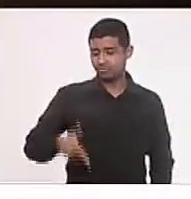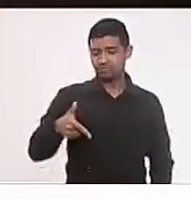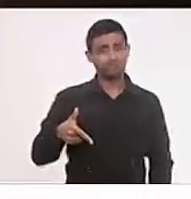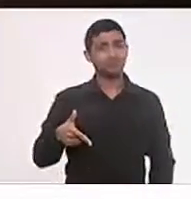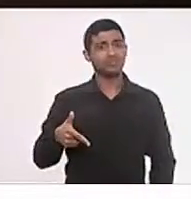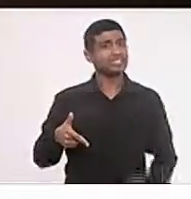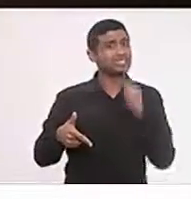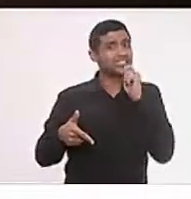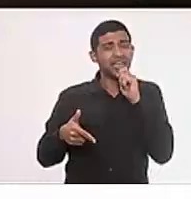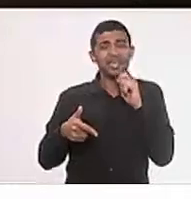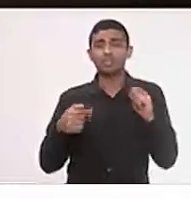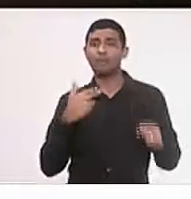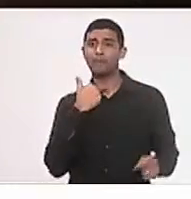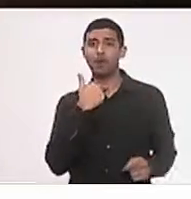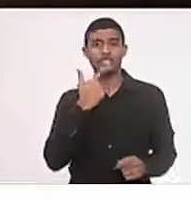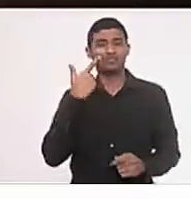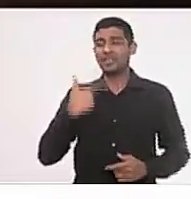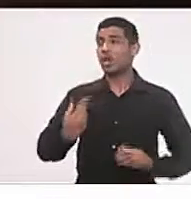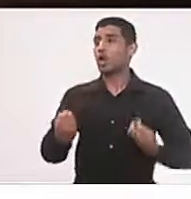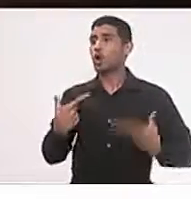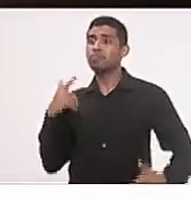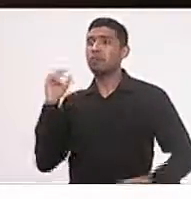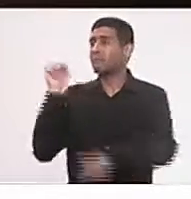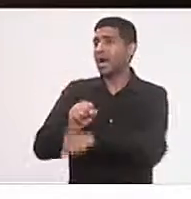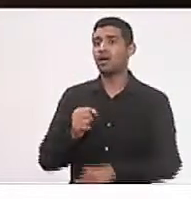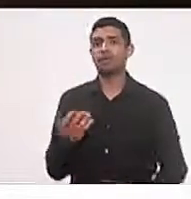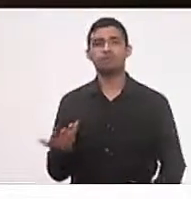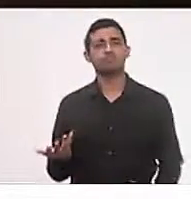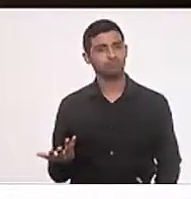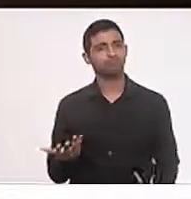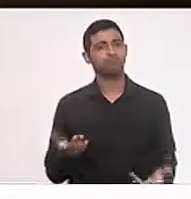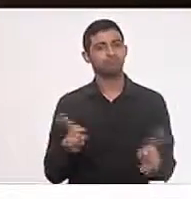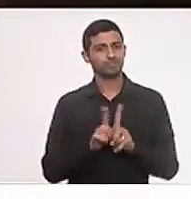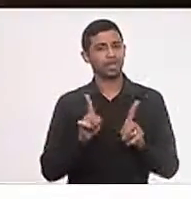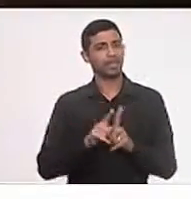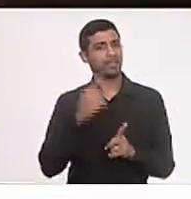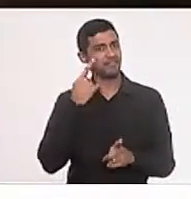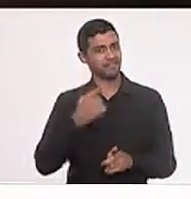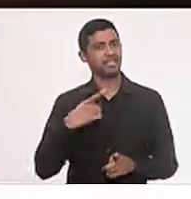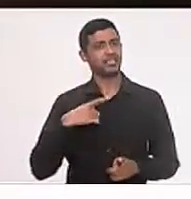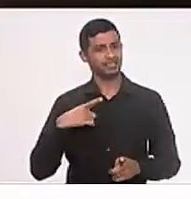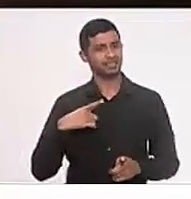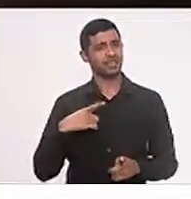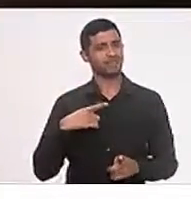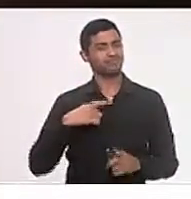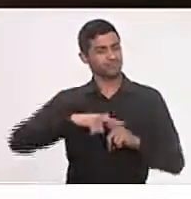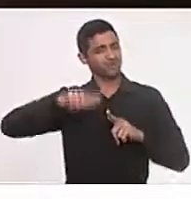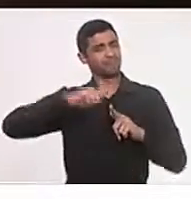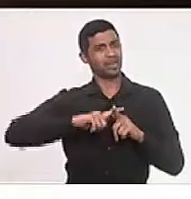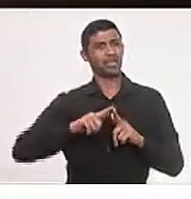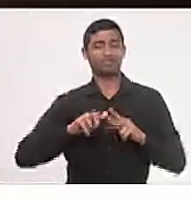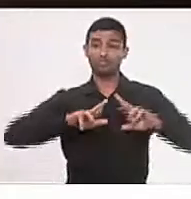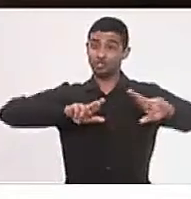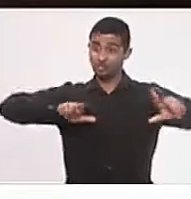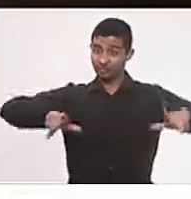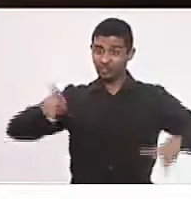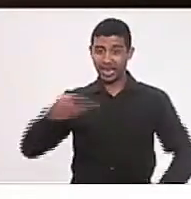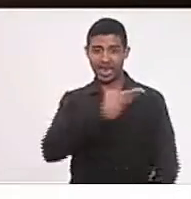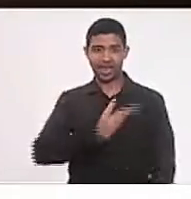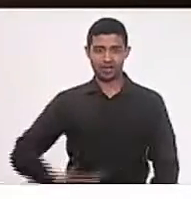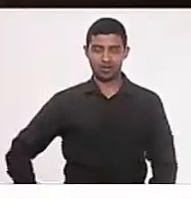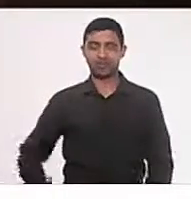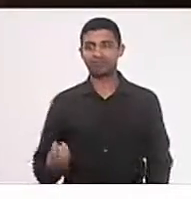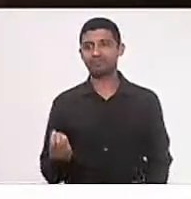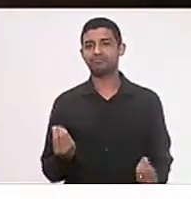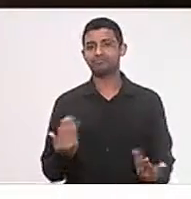de coerção, de força do Estado e efetivamente promover o enfrentamento diferente do governo do Estado, o qual